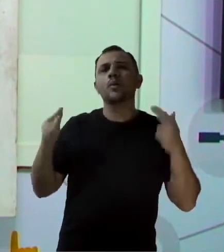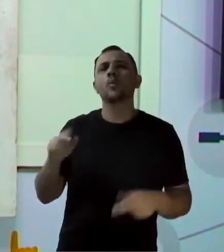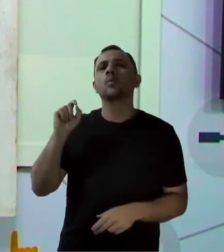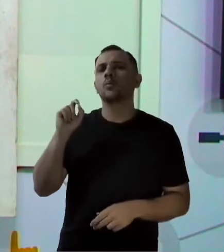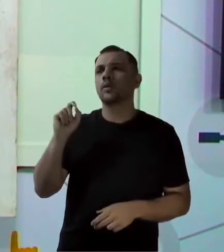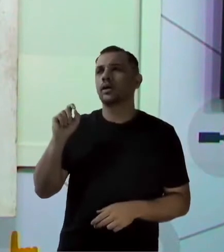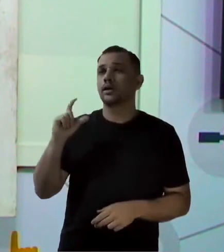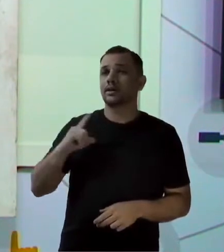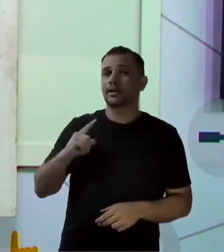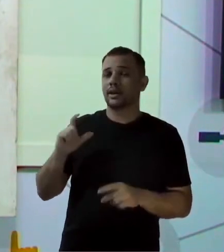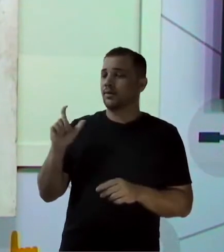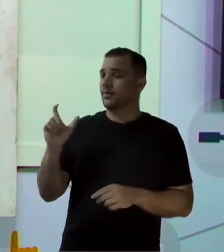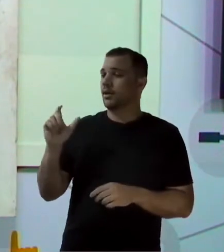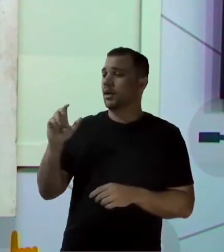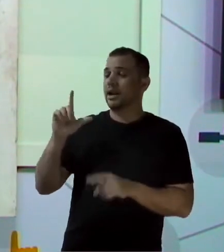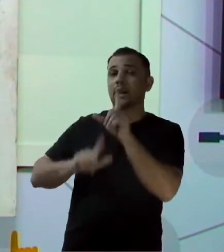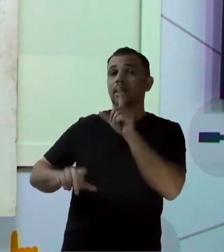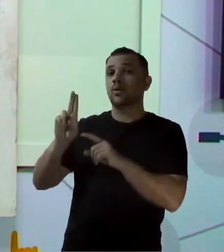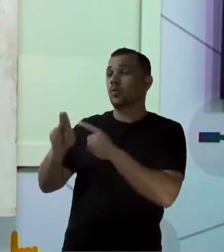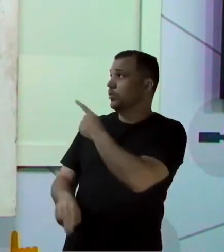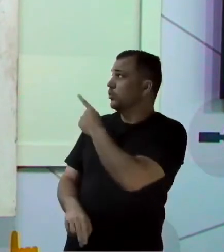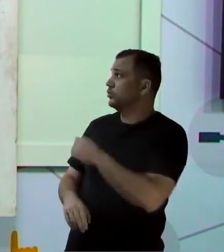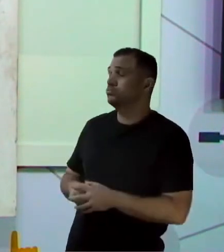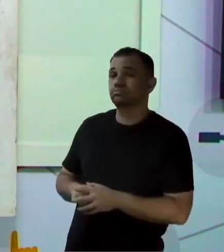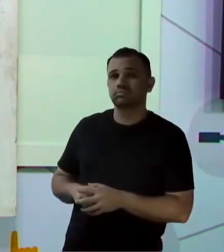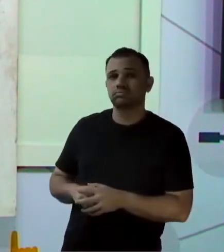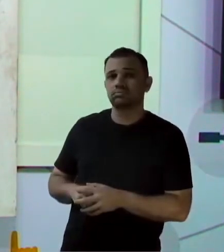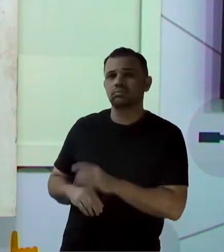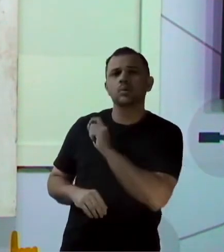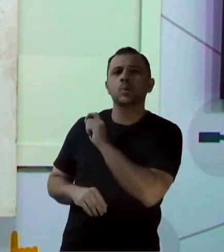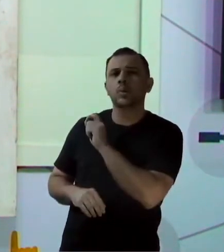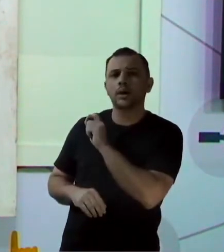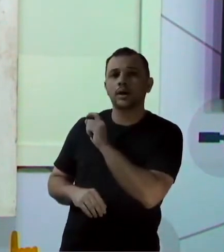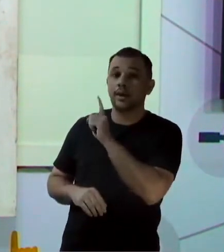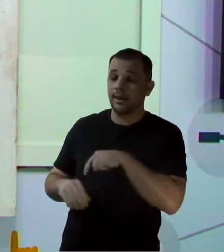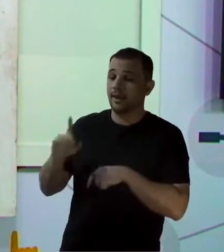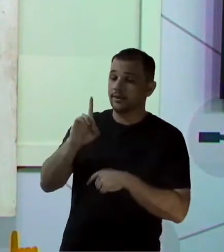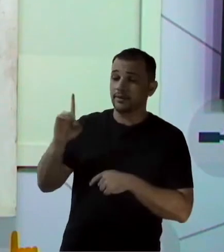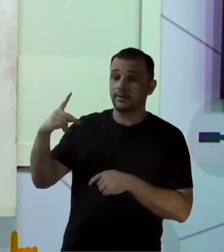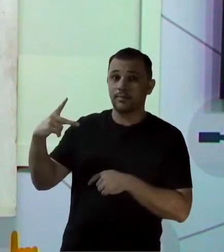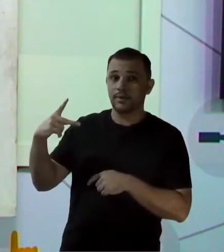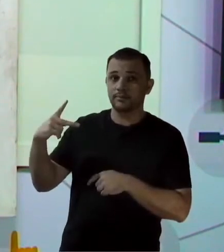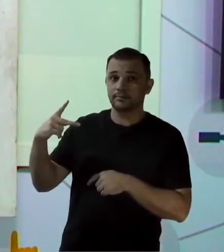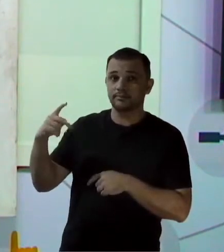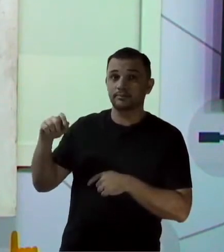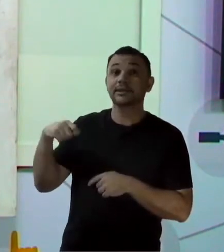aqui? Esse U, ele é chamado de DDP. Esse U, ele é chamado de